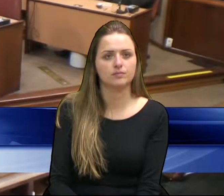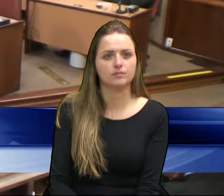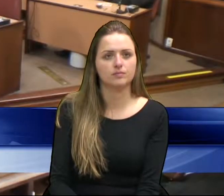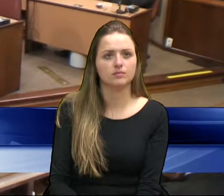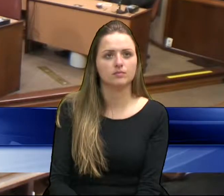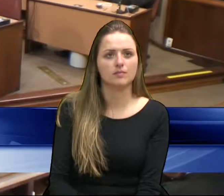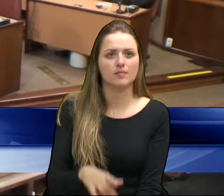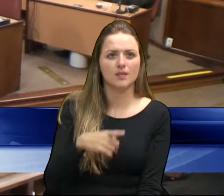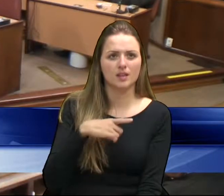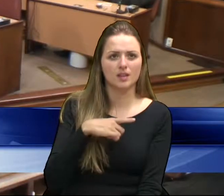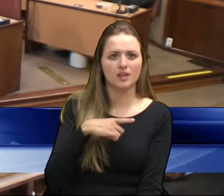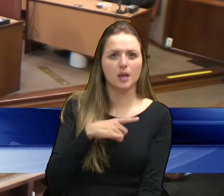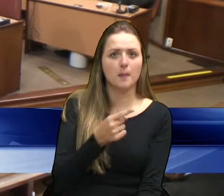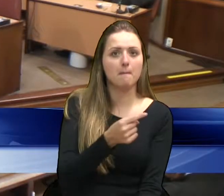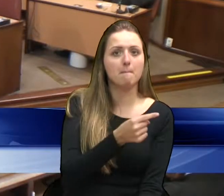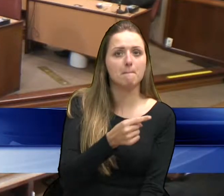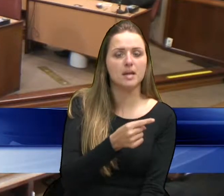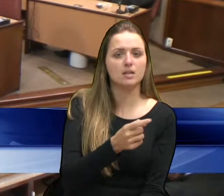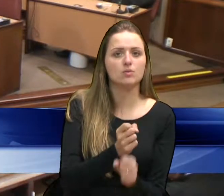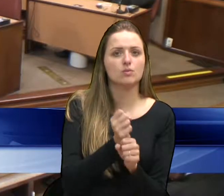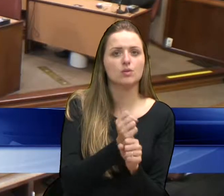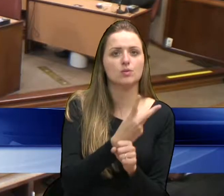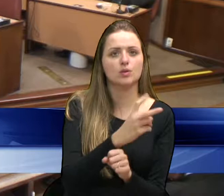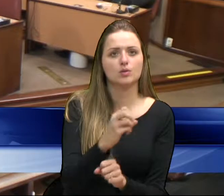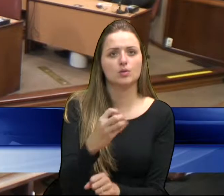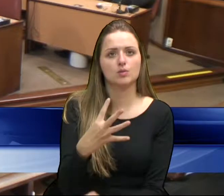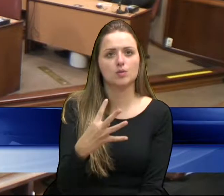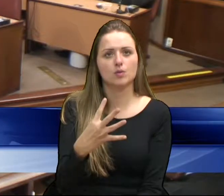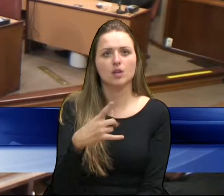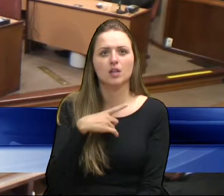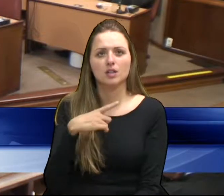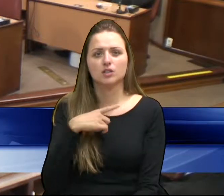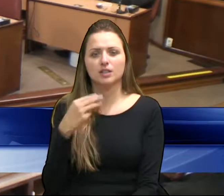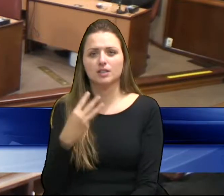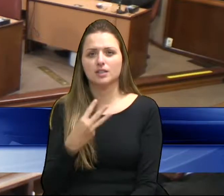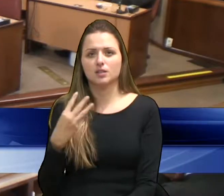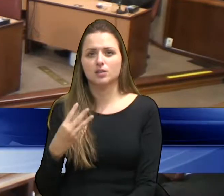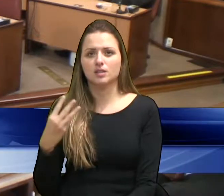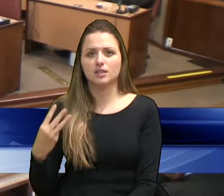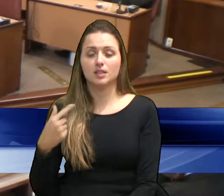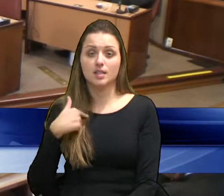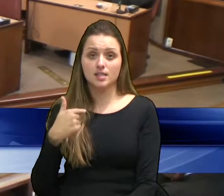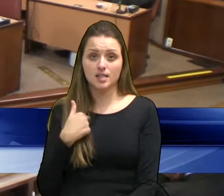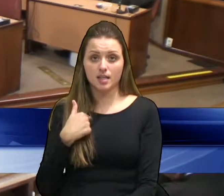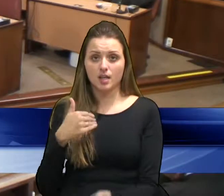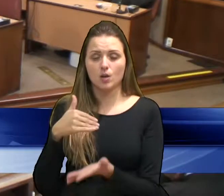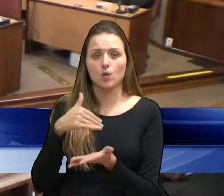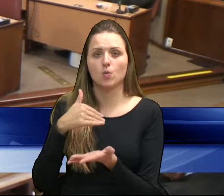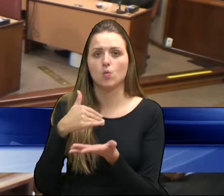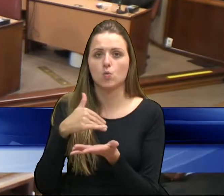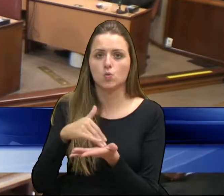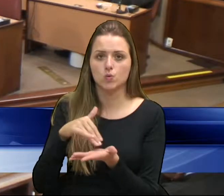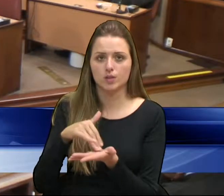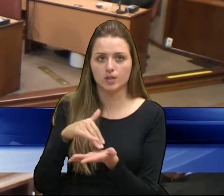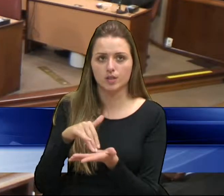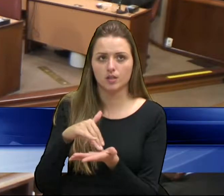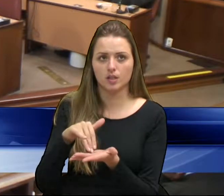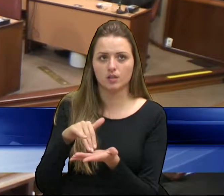Tem menos que em 2004? Tinha 333 quando eu era secretário.